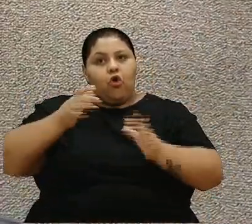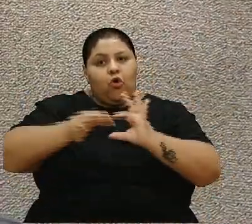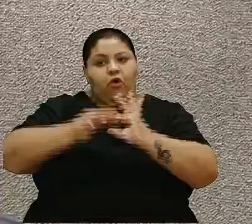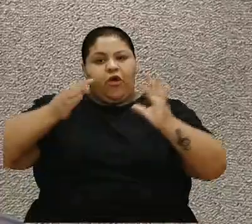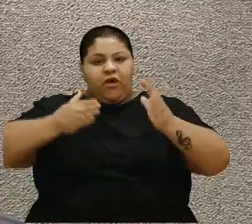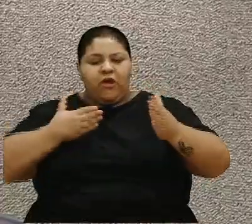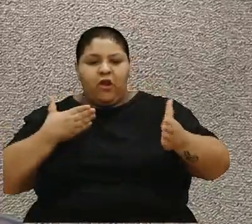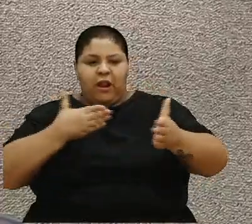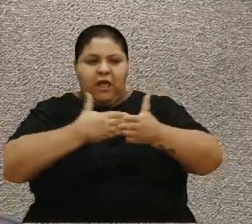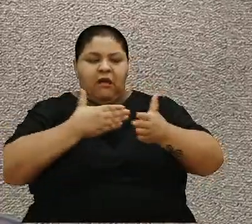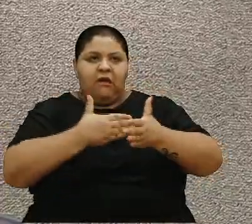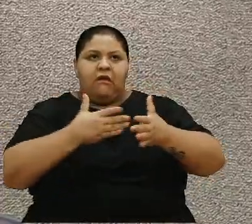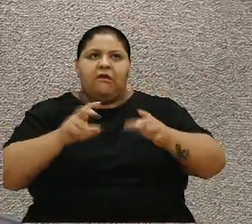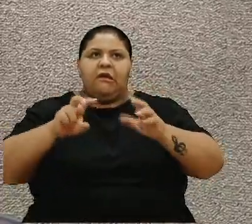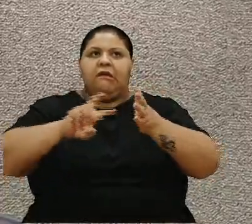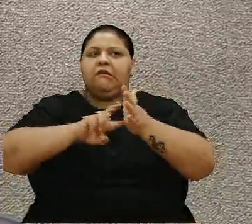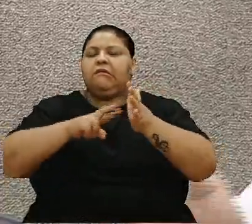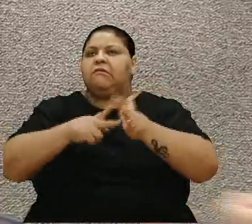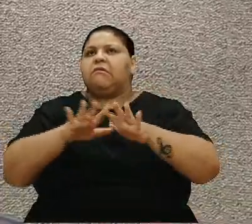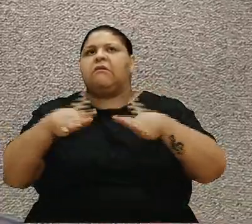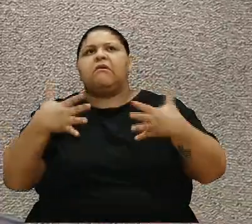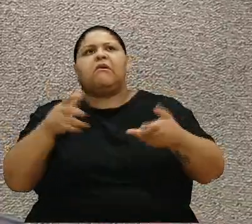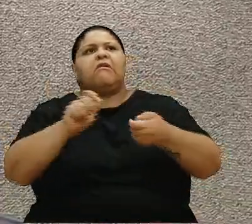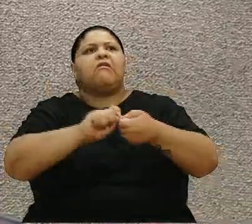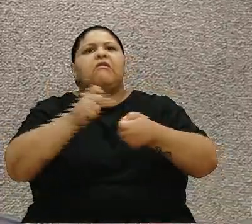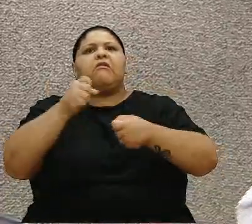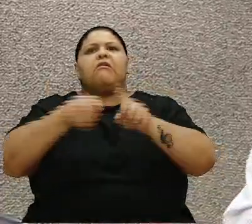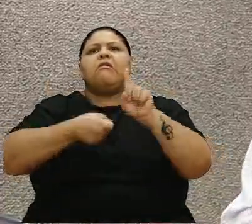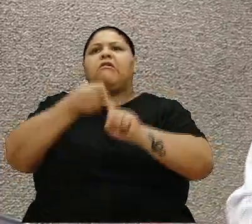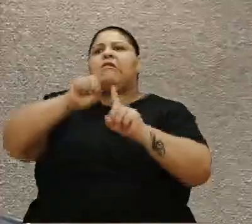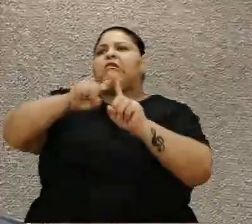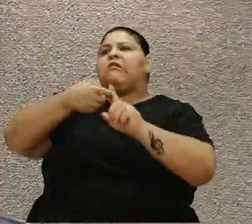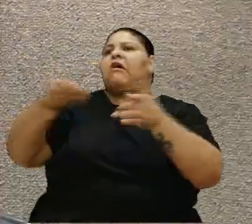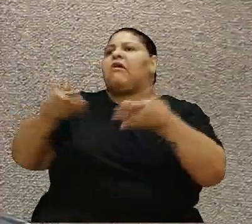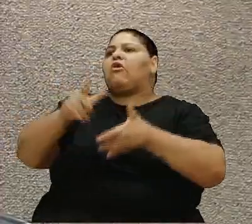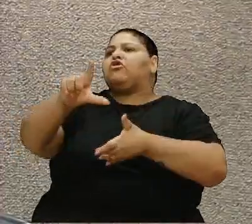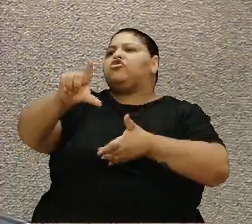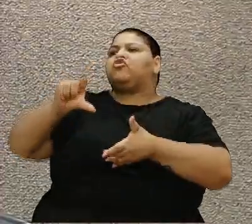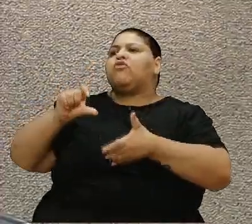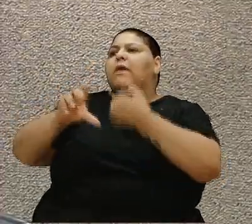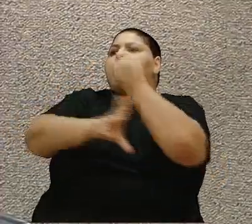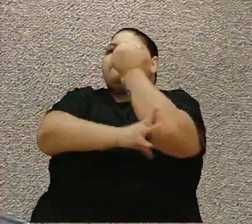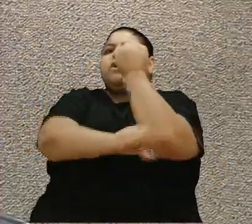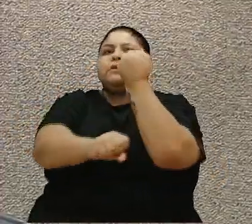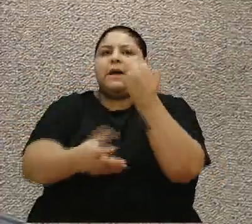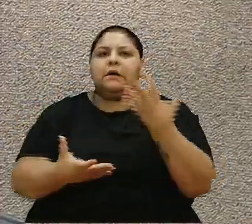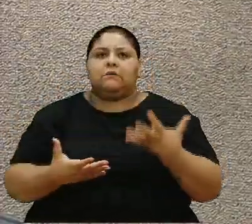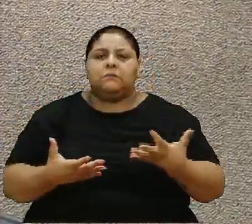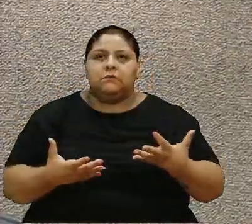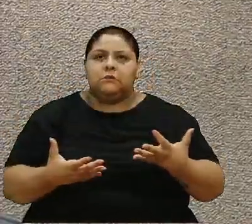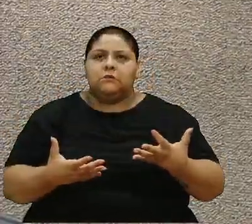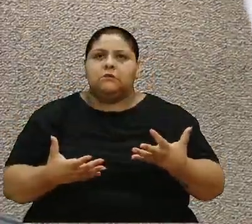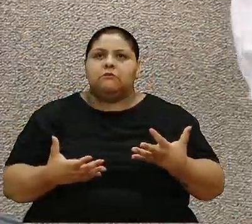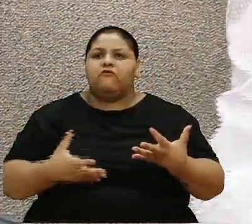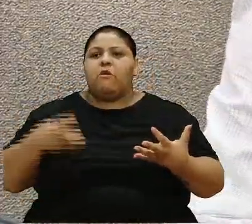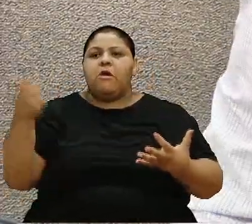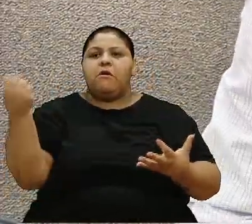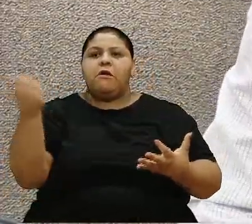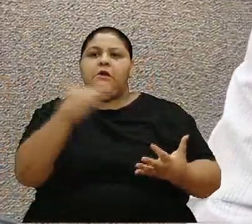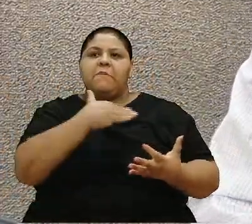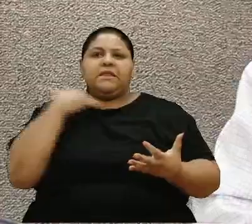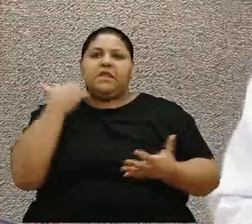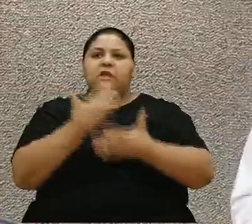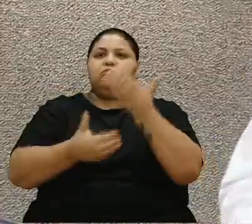limite é dizer, faz 8 meses que eu estou grávida, mas eu decidi que não quero mais. Vamos lá e matemos e está tudo